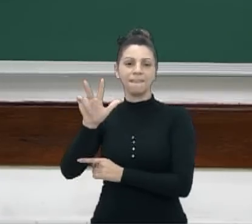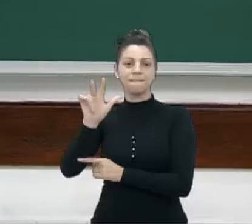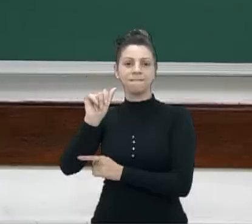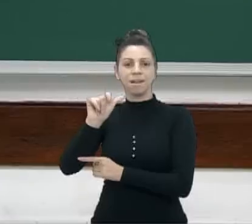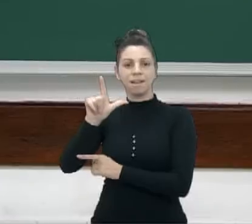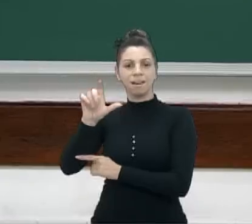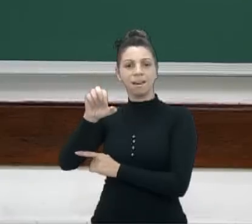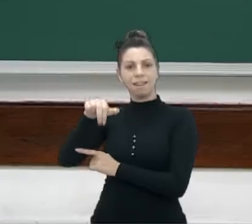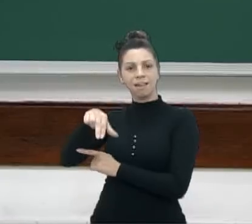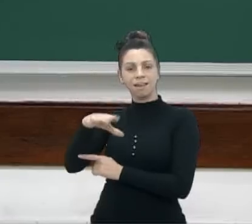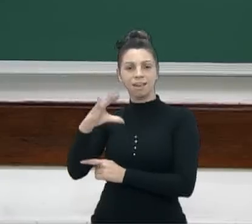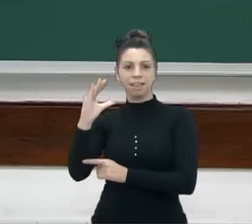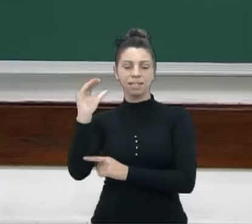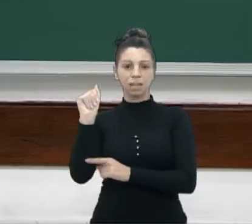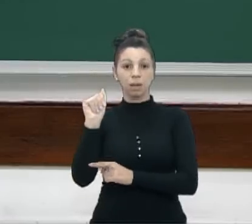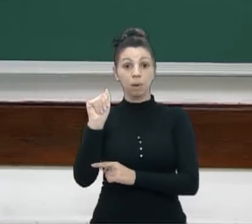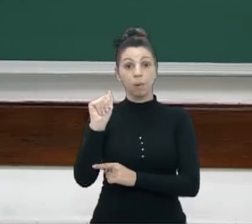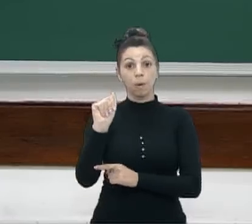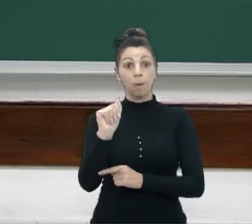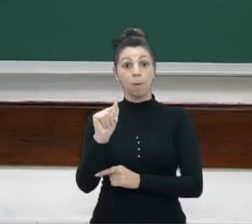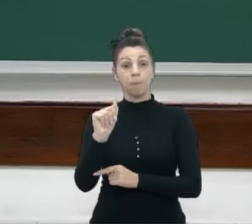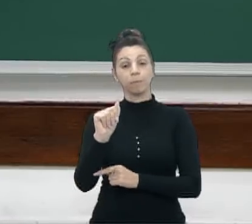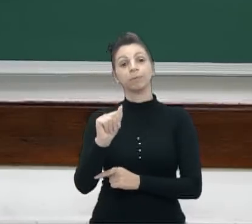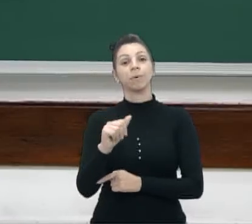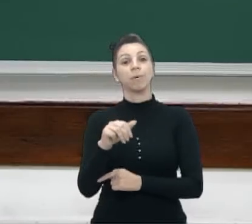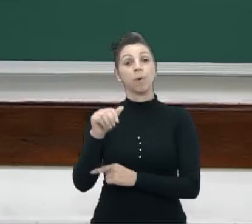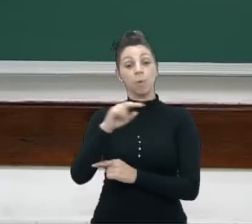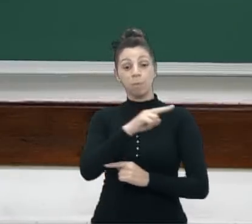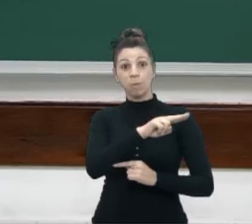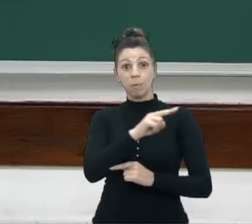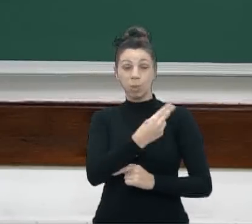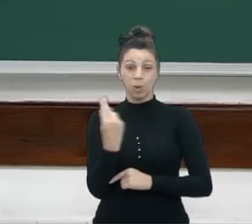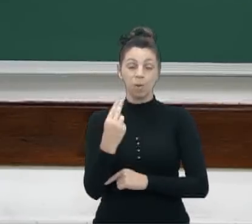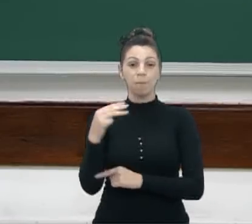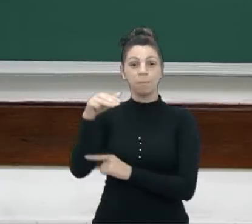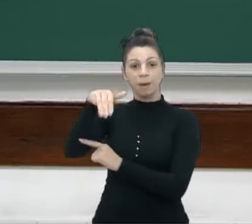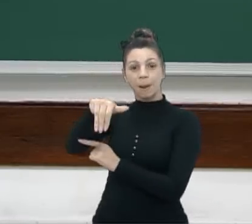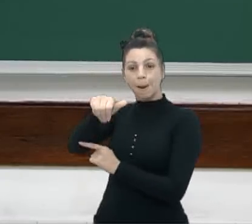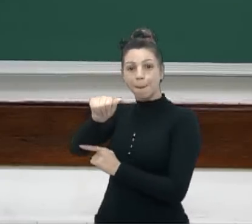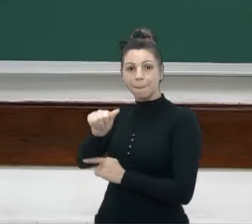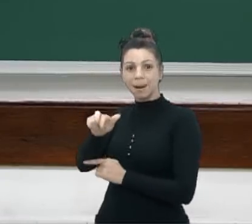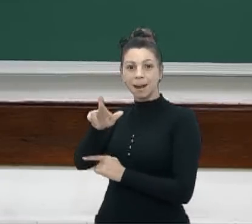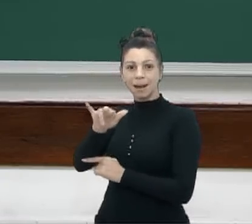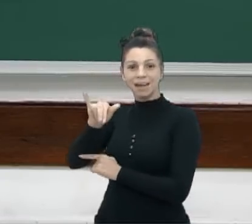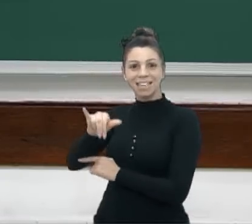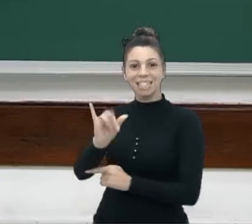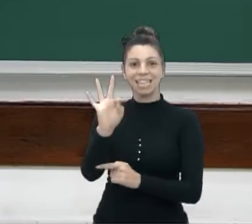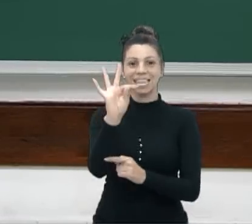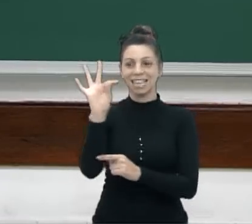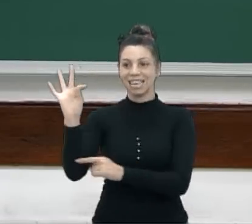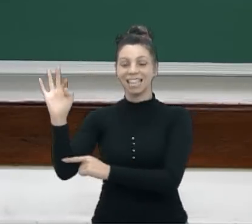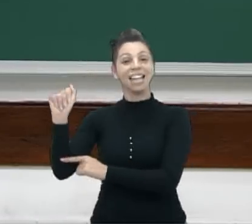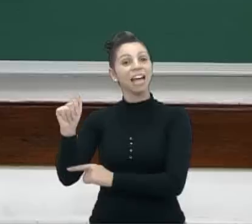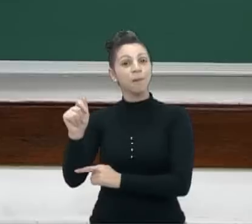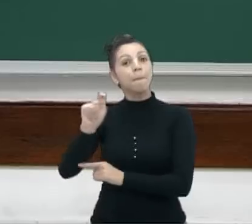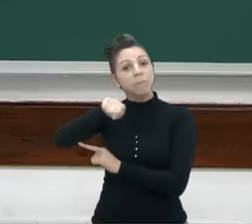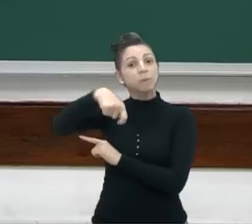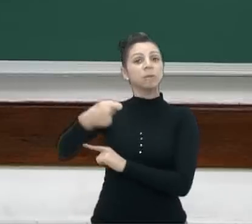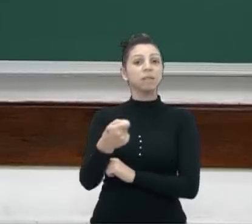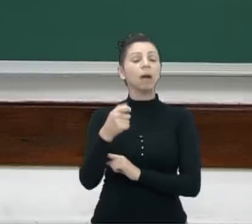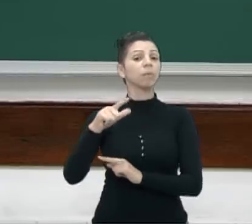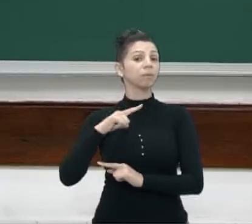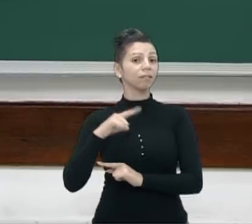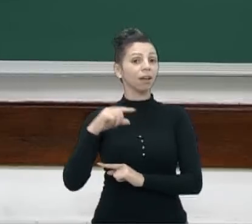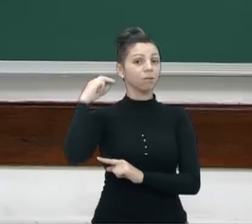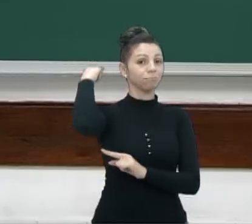para vocês. O meu nome é Marita, mas eu tenho o meu sinal, que é assim, ó. Muito bem. Então